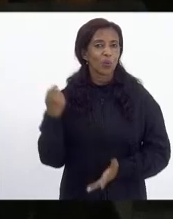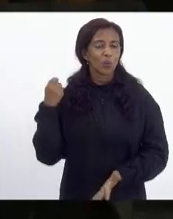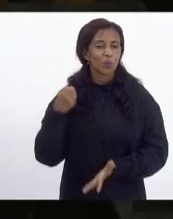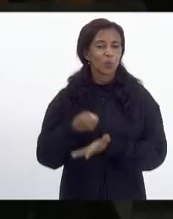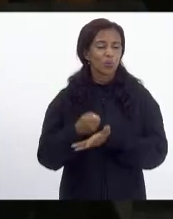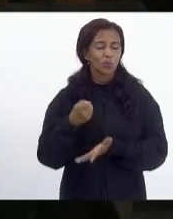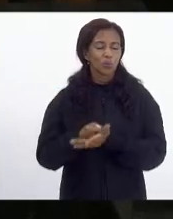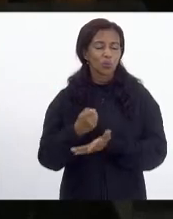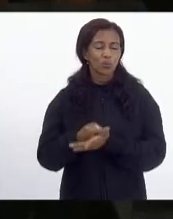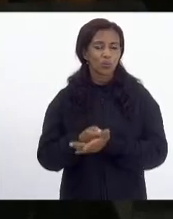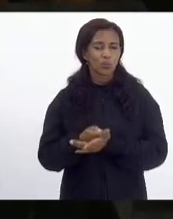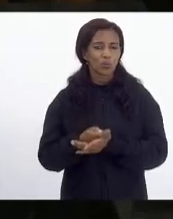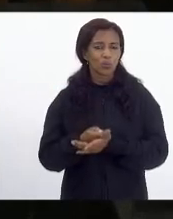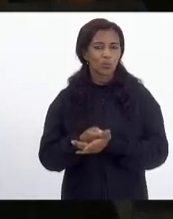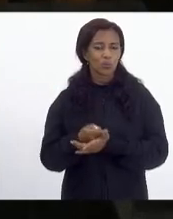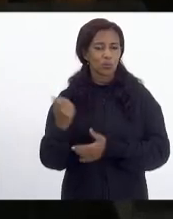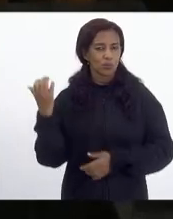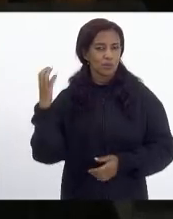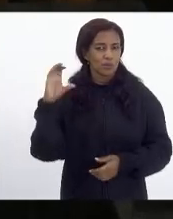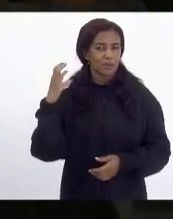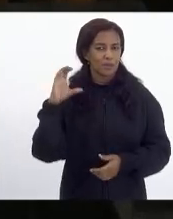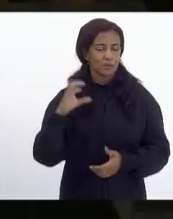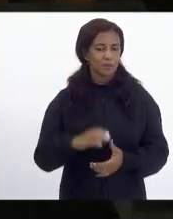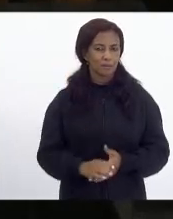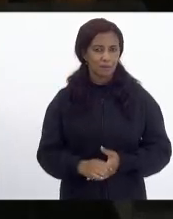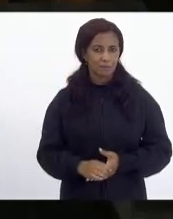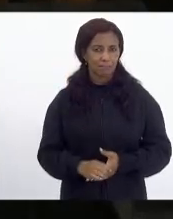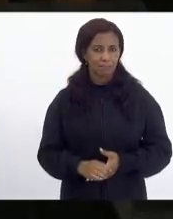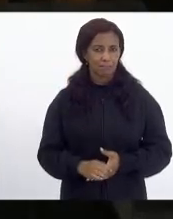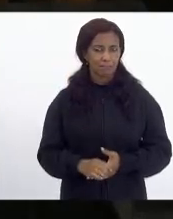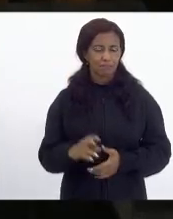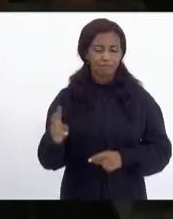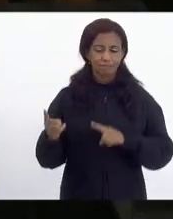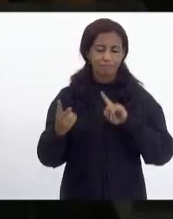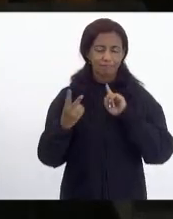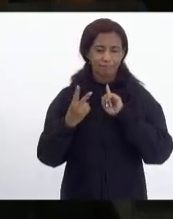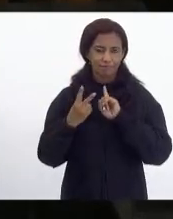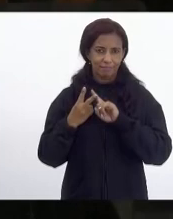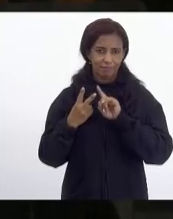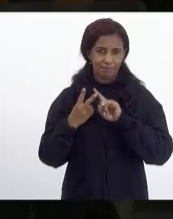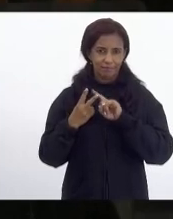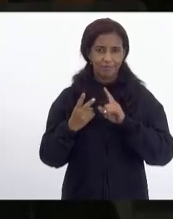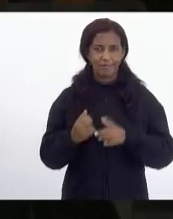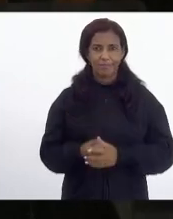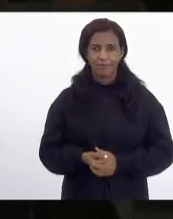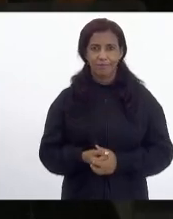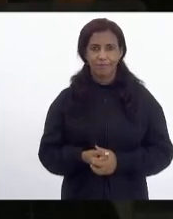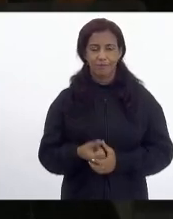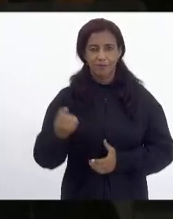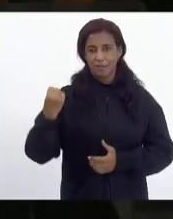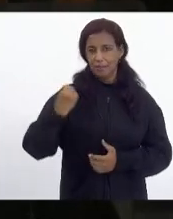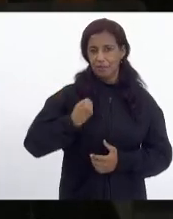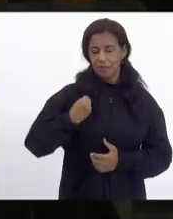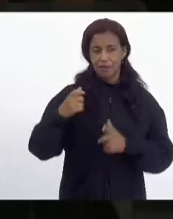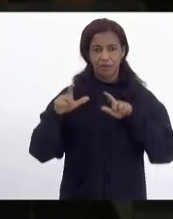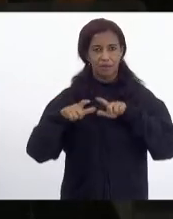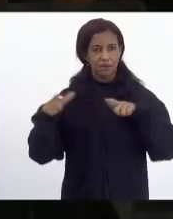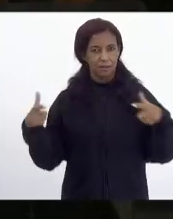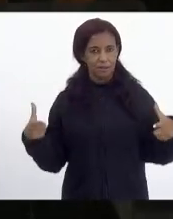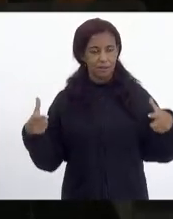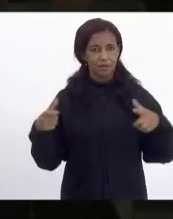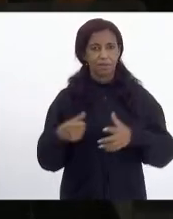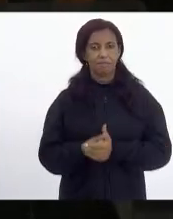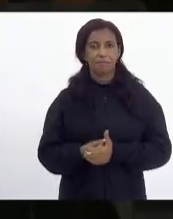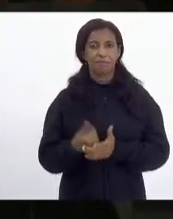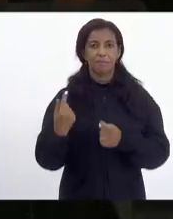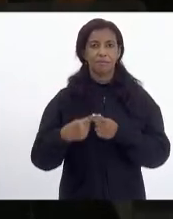determinação consciência é a segunda hipótese é que esse número ainda é grande